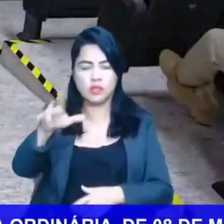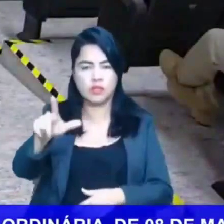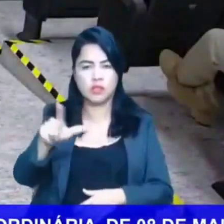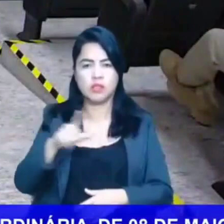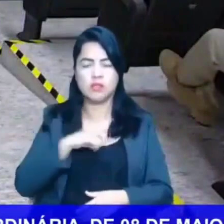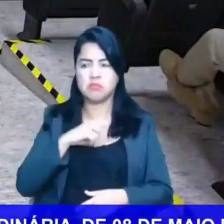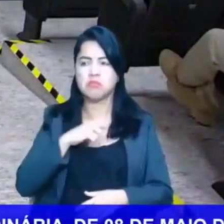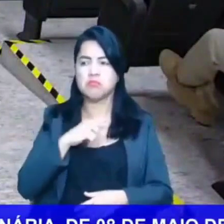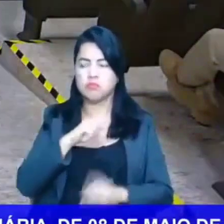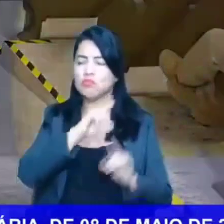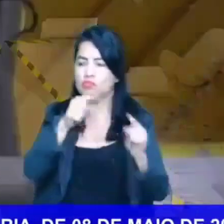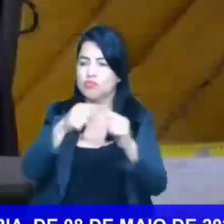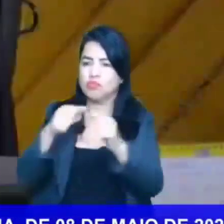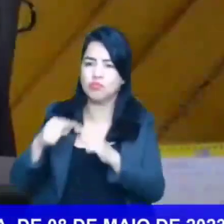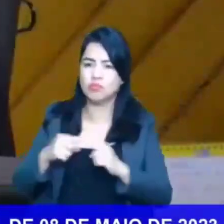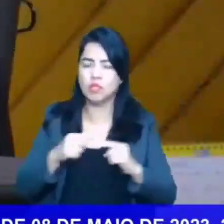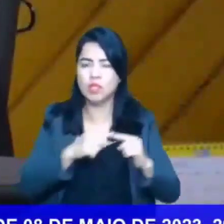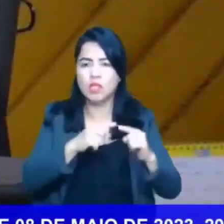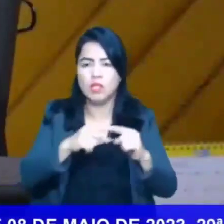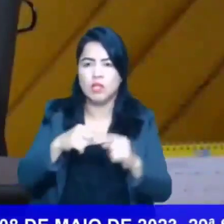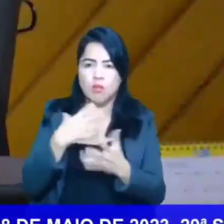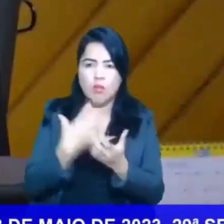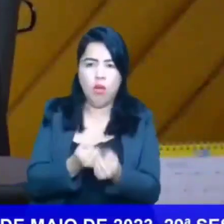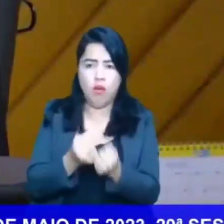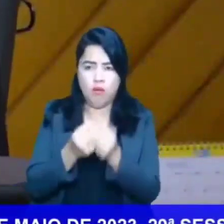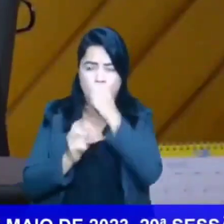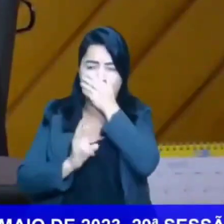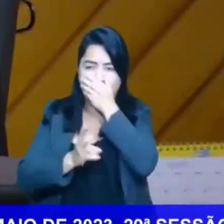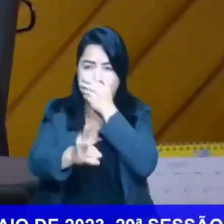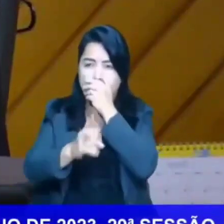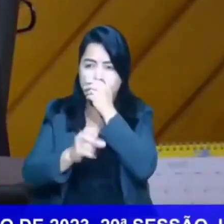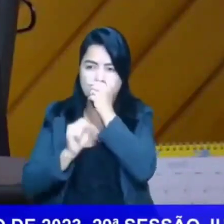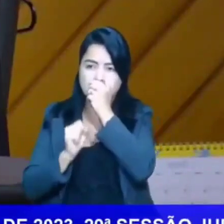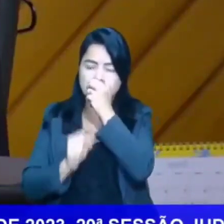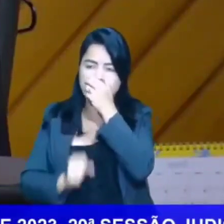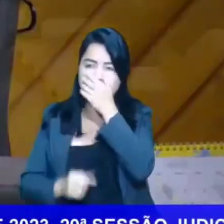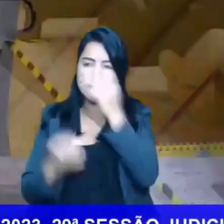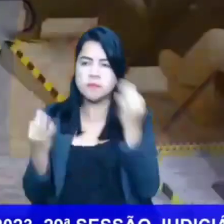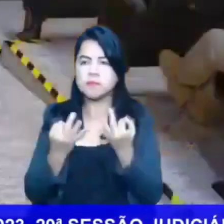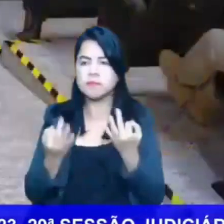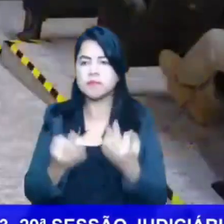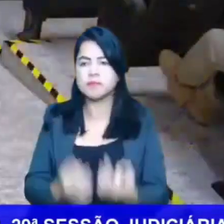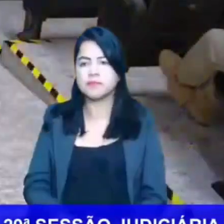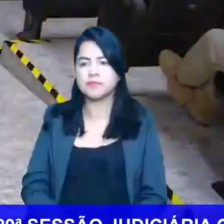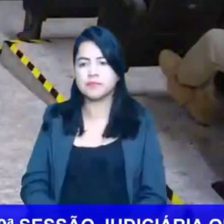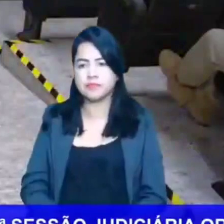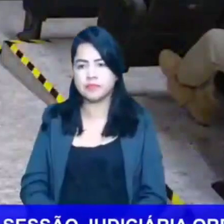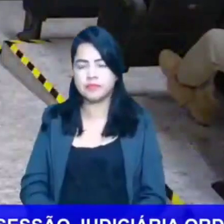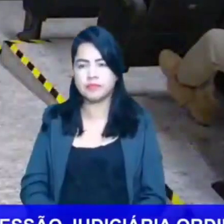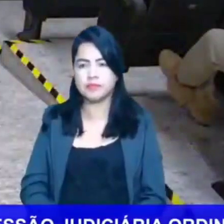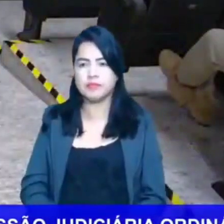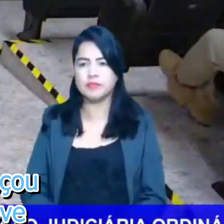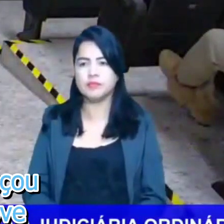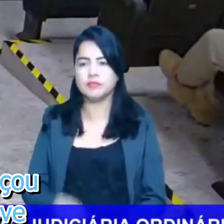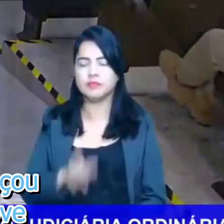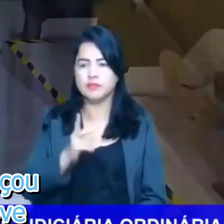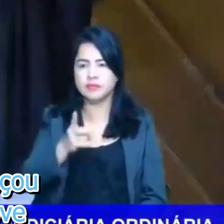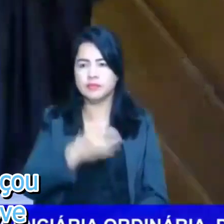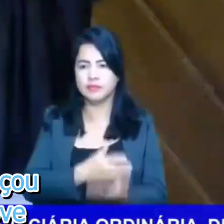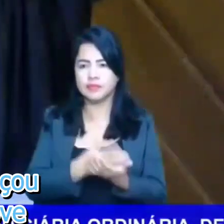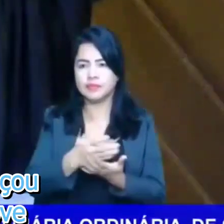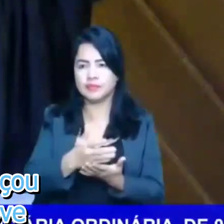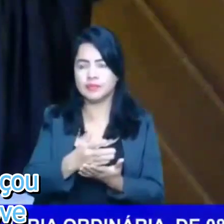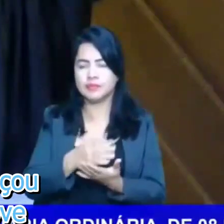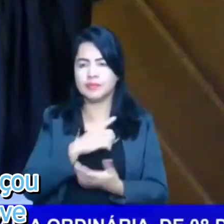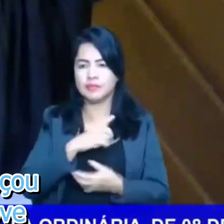Não havendo preliminar acolhida, Vossa Excelência pode prosseguir. Perfeito, senhor presidente. De início, eu destaco que a